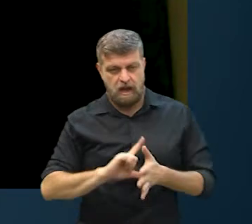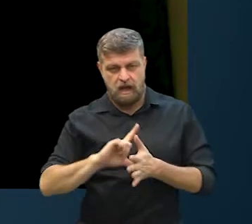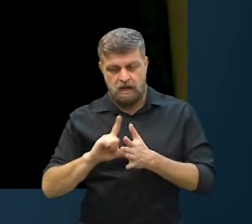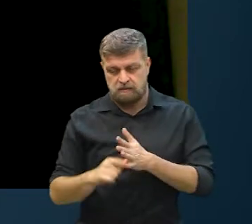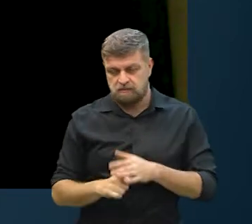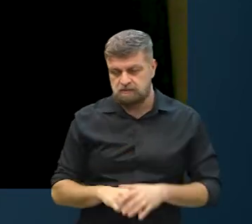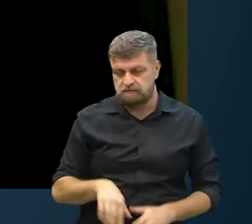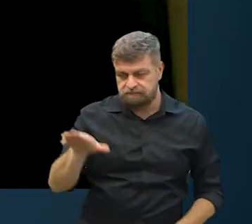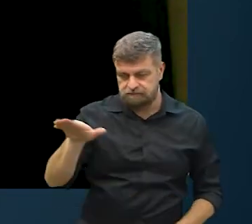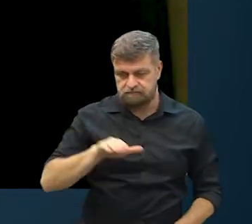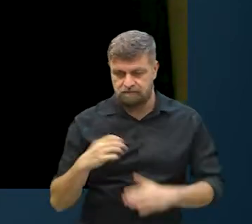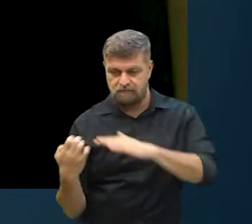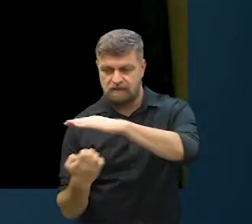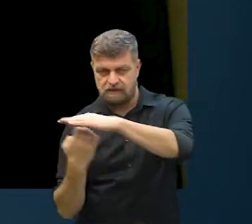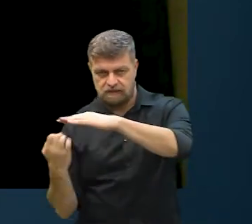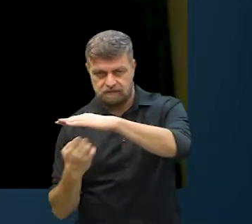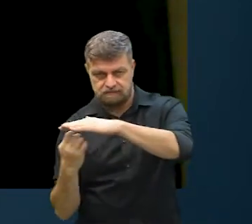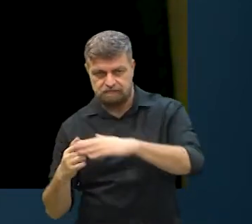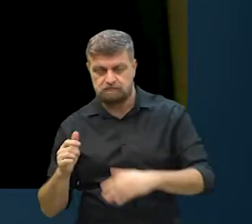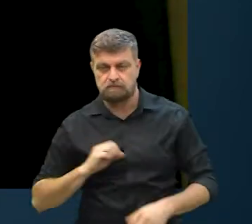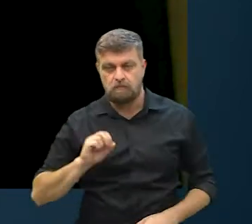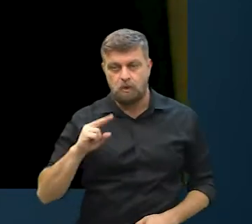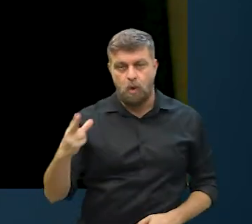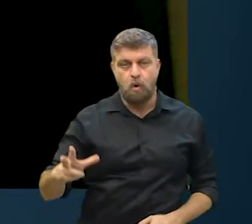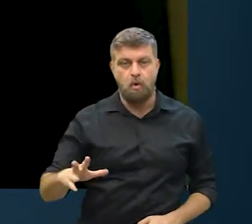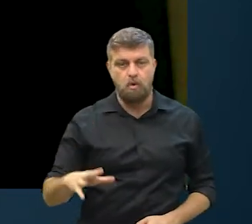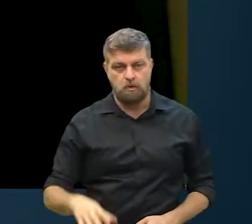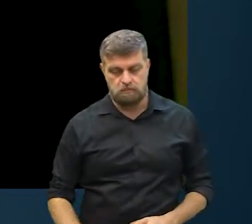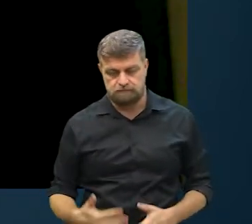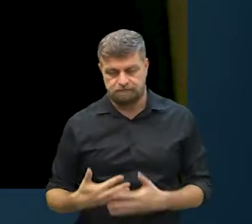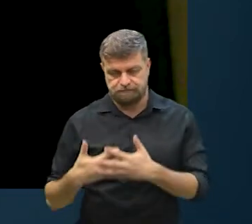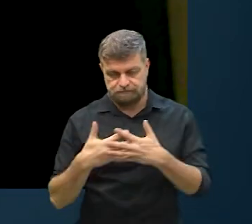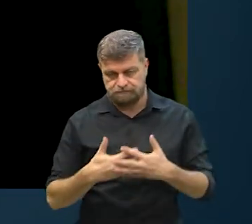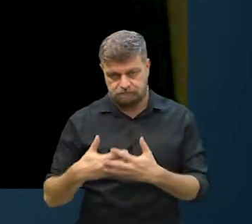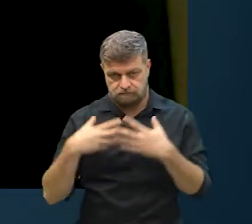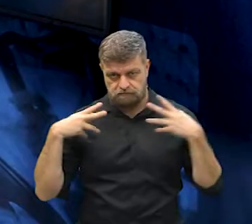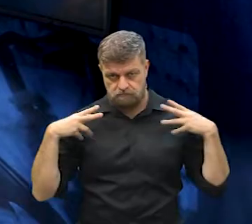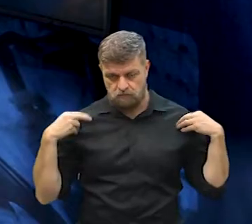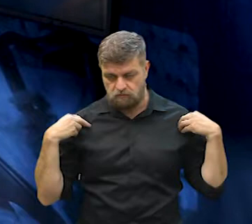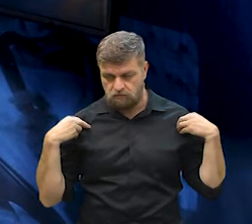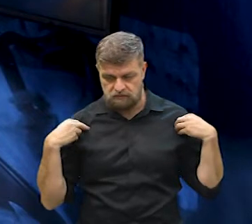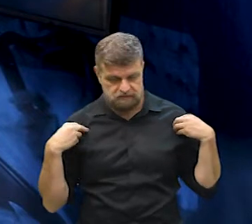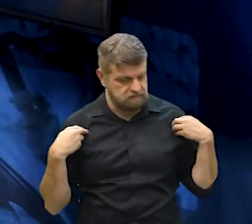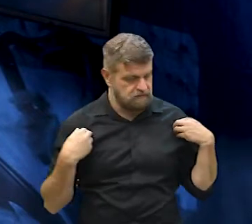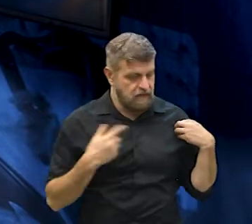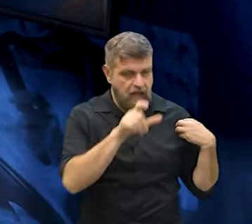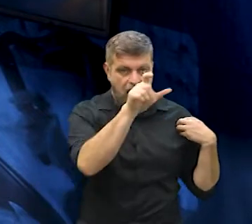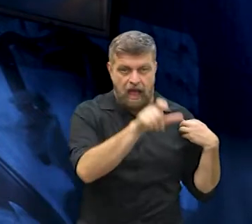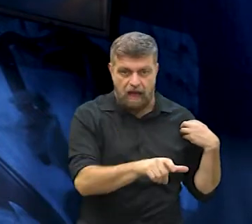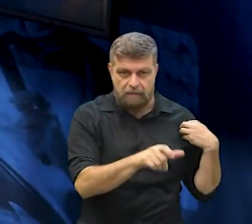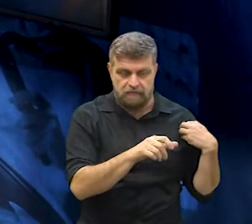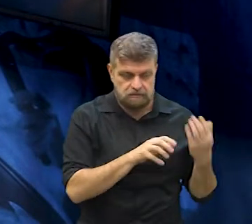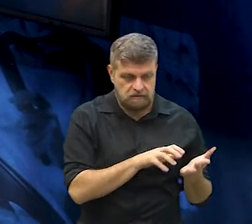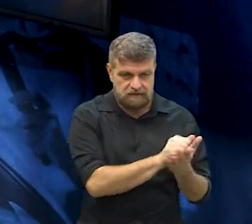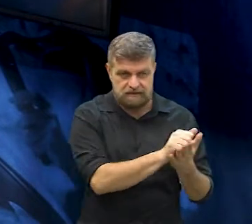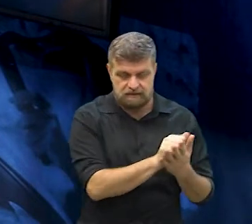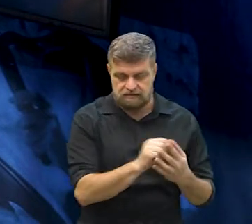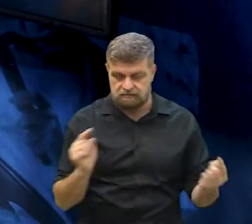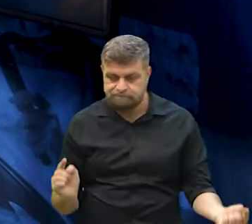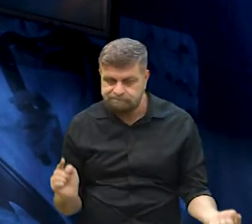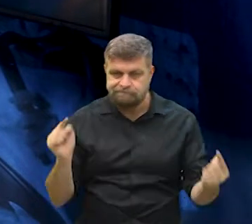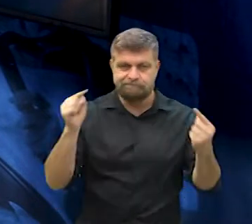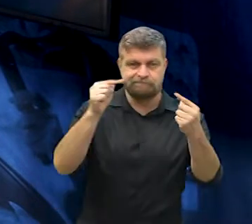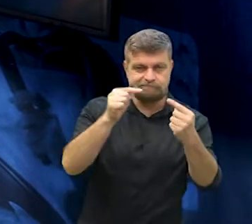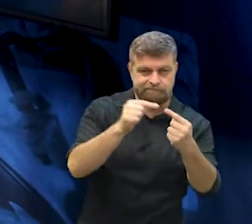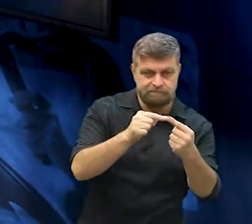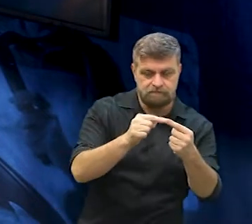gente oferta a tarefa que essa empresa ou motorista colocou de um lado para o chapa que está cadastrado para aquele